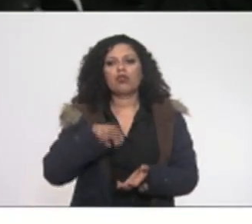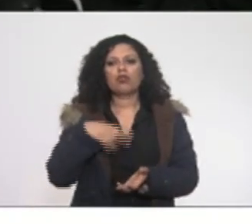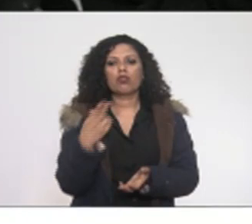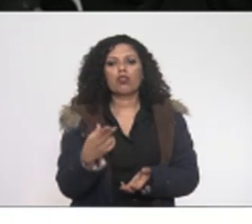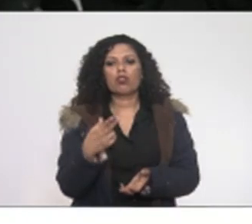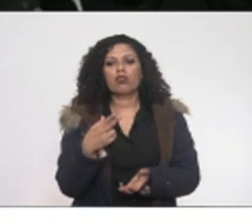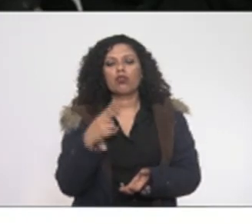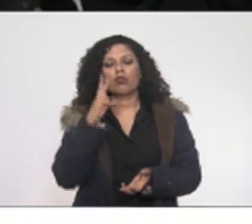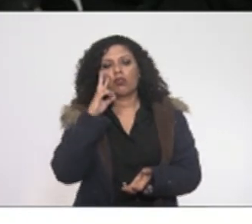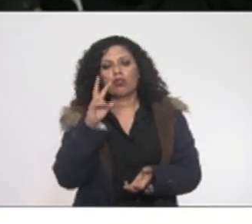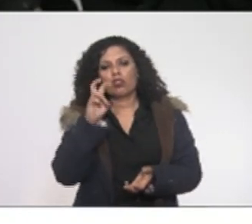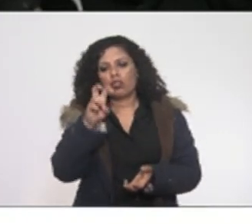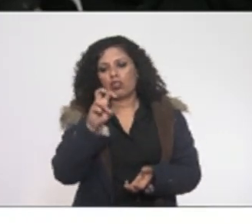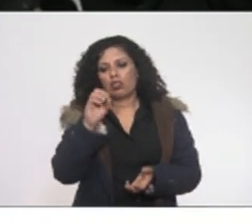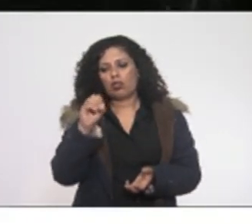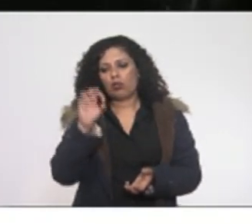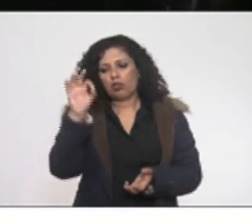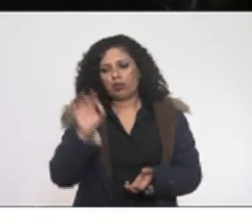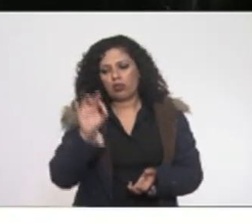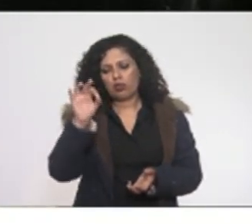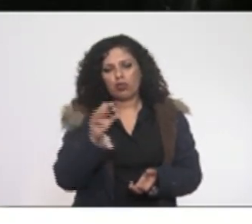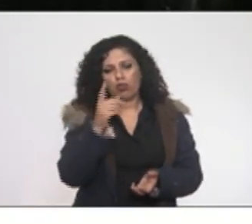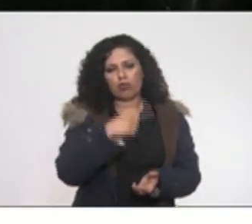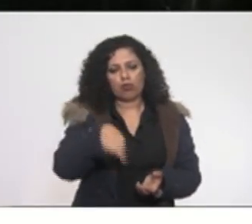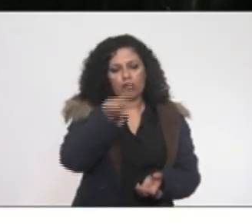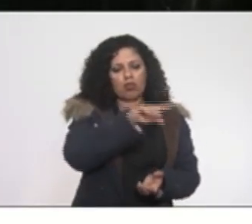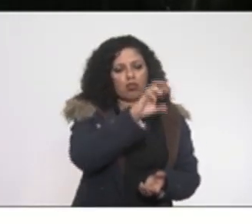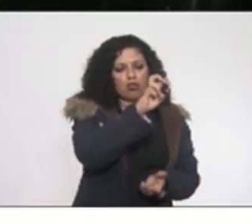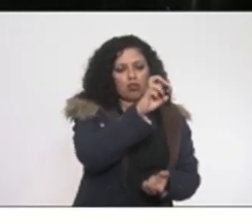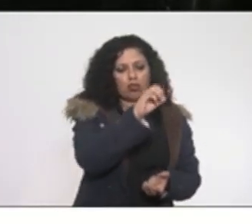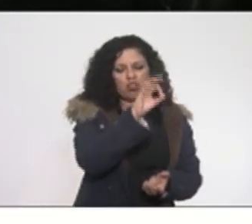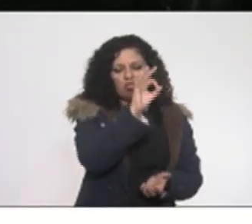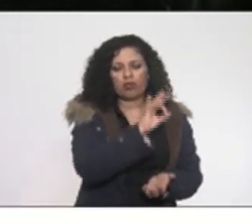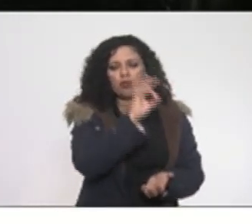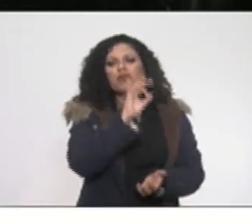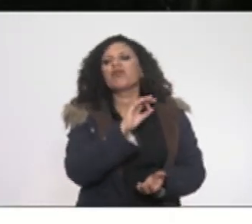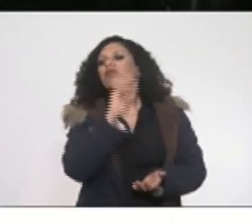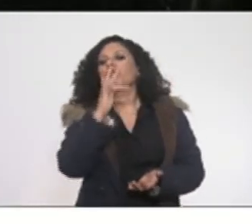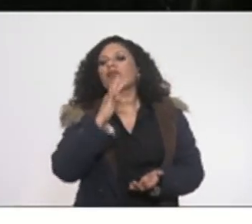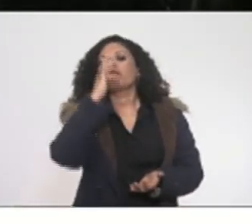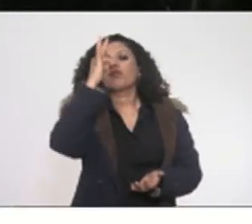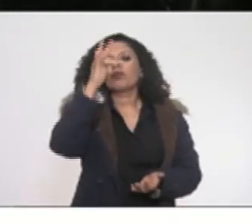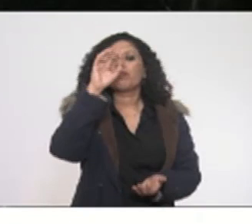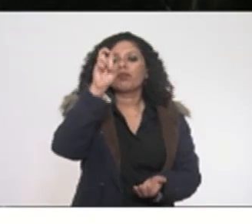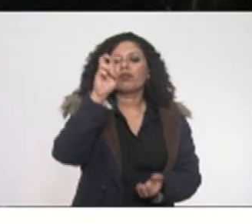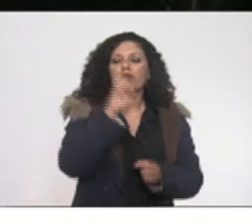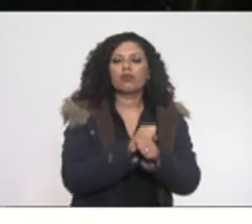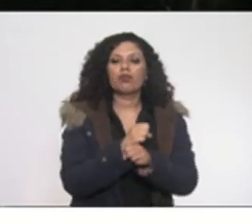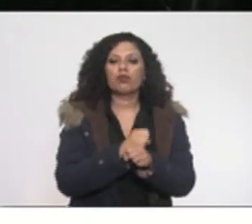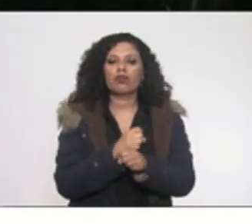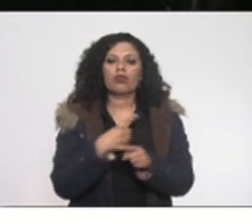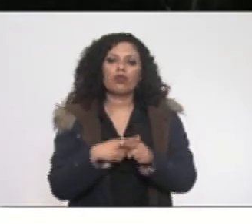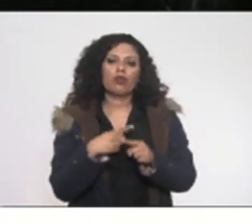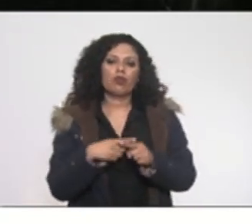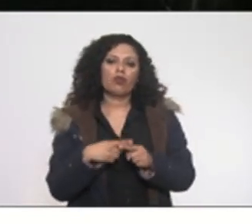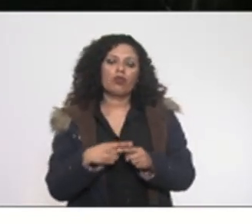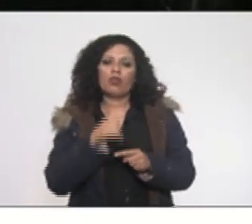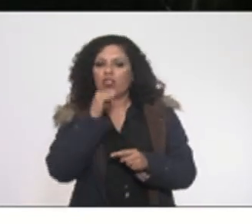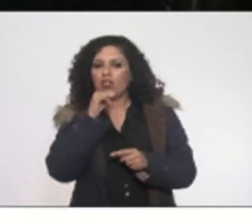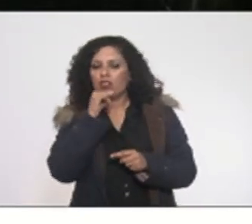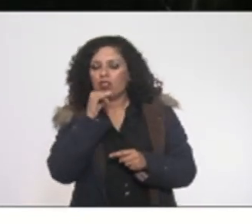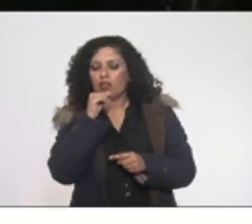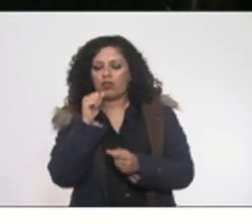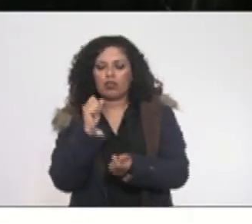50-50 daqui a 5 anos. É a expectativa, porque não é impossível você ter o custo do GNV, por